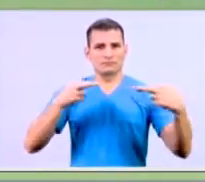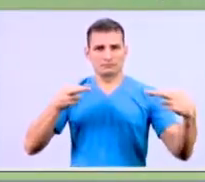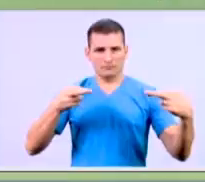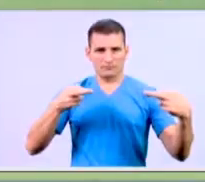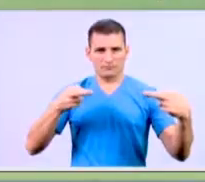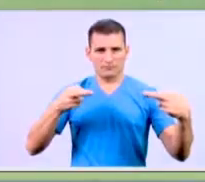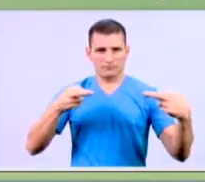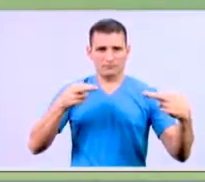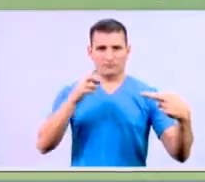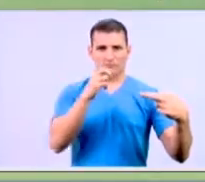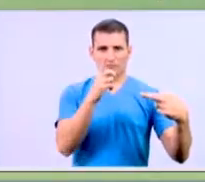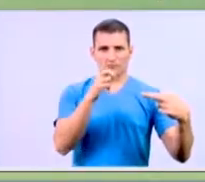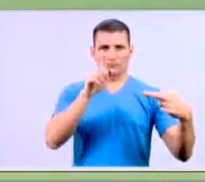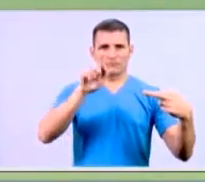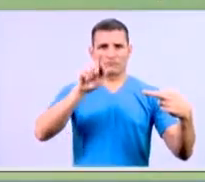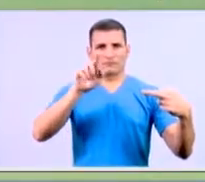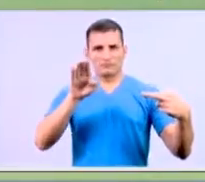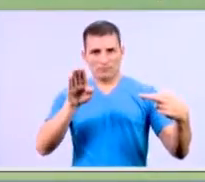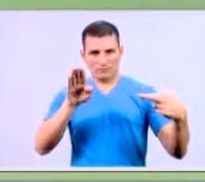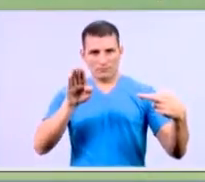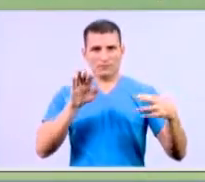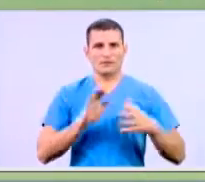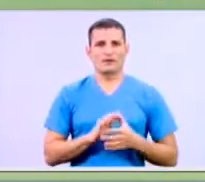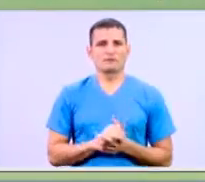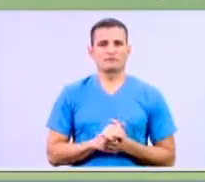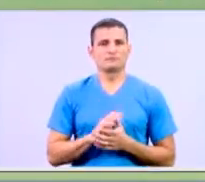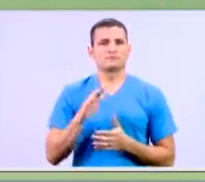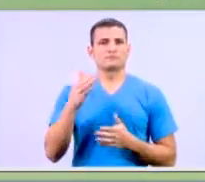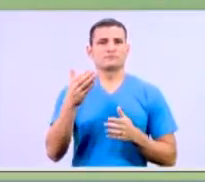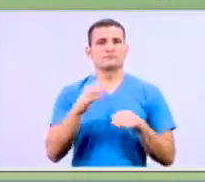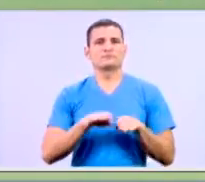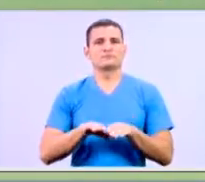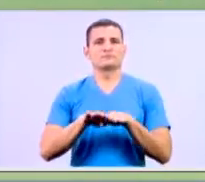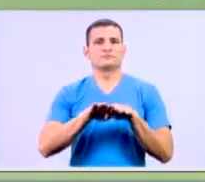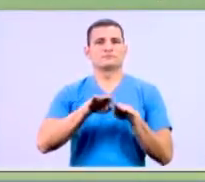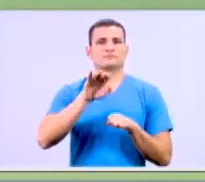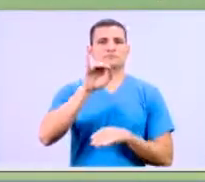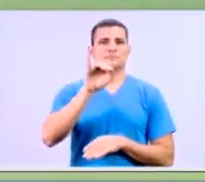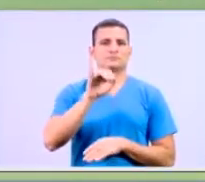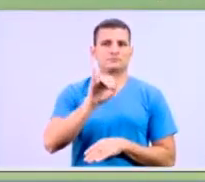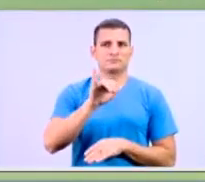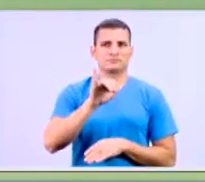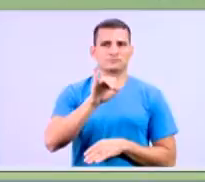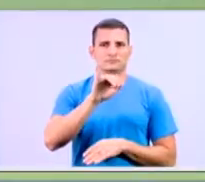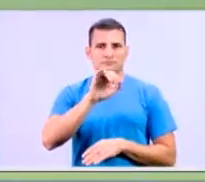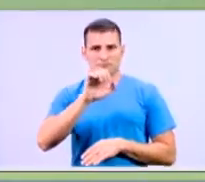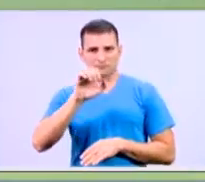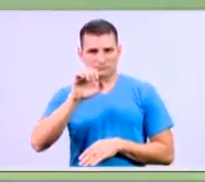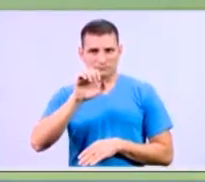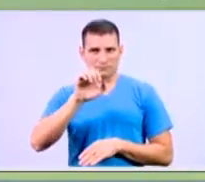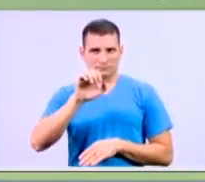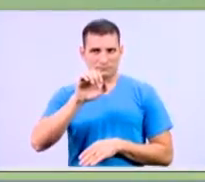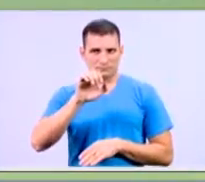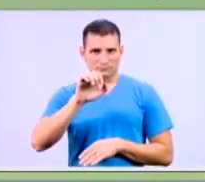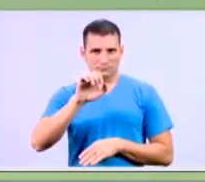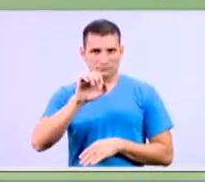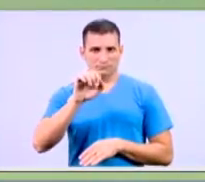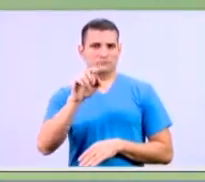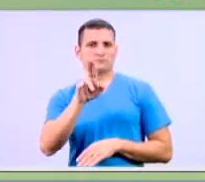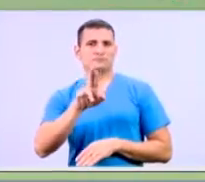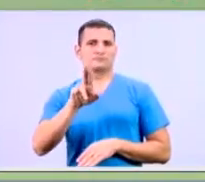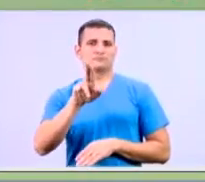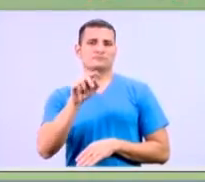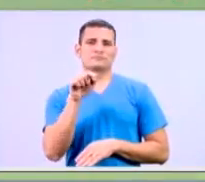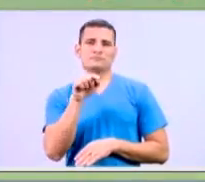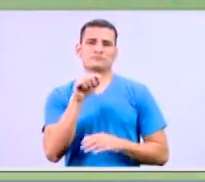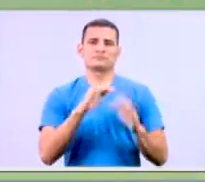a 1 gigabit. Quais os padrões do I3E foram utilizados para essa